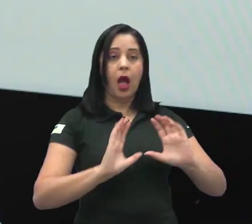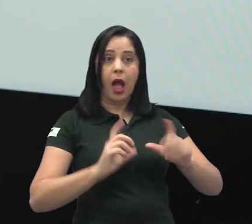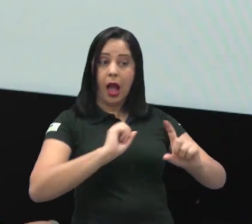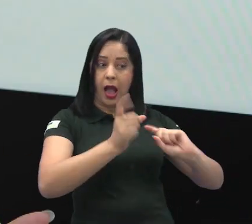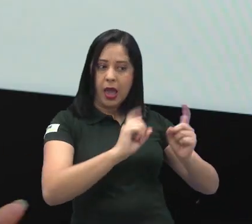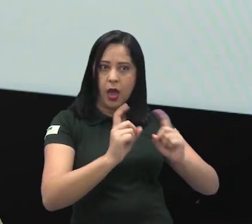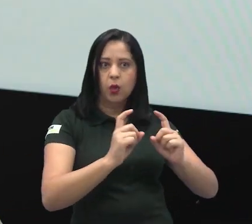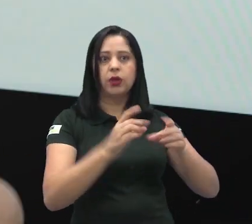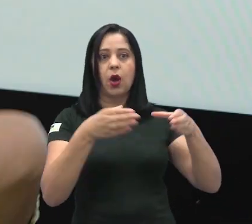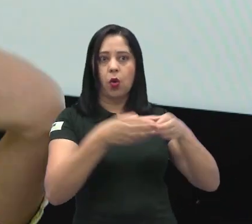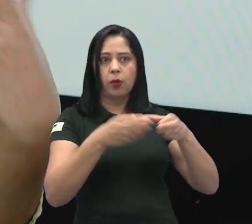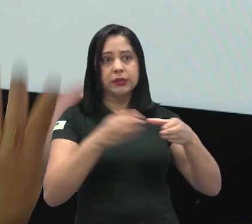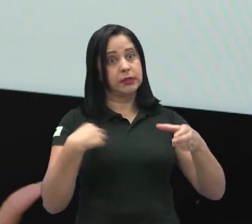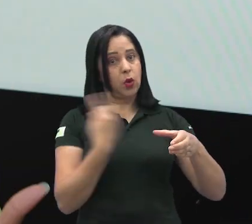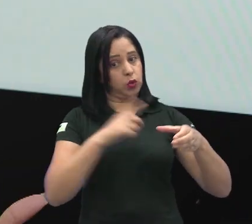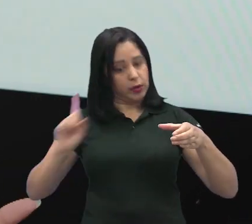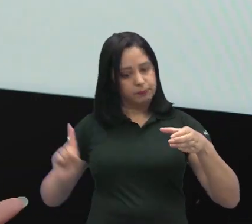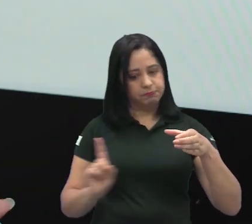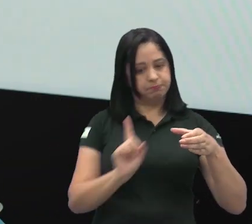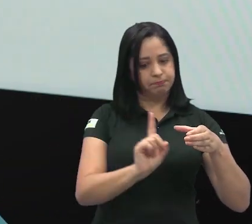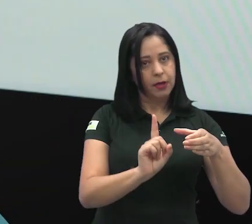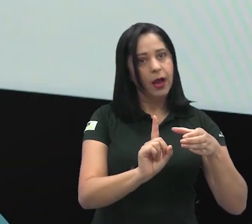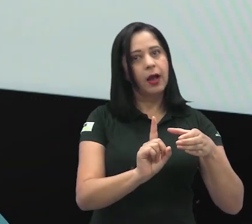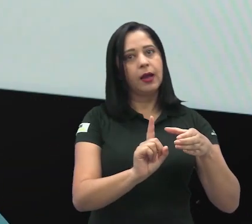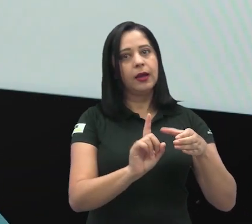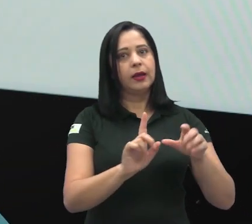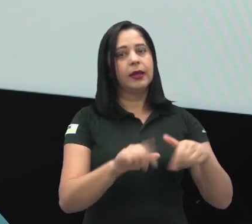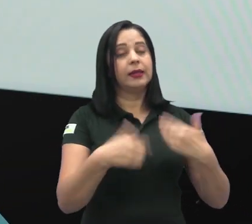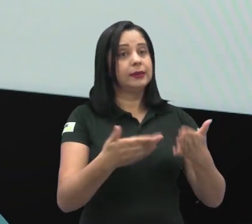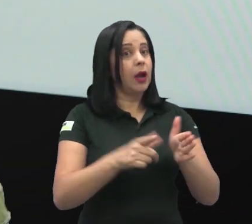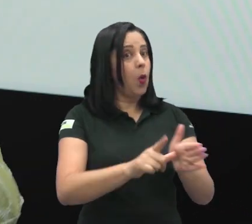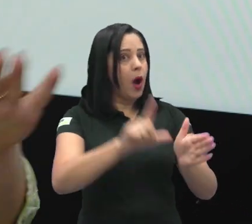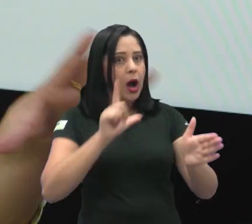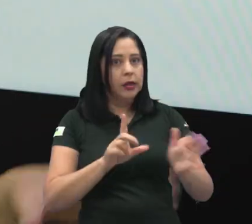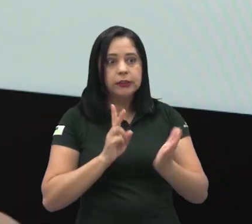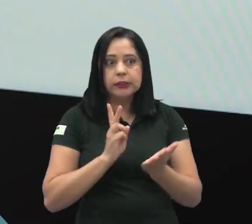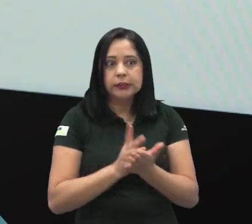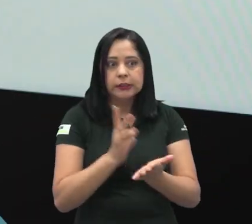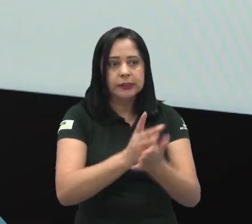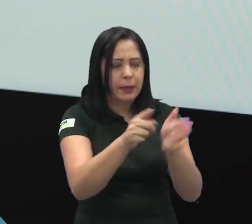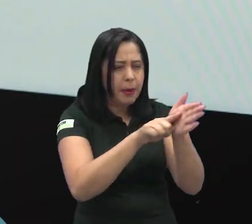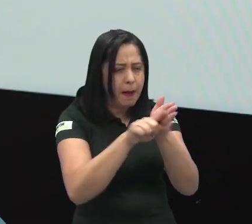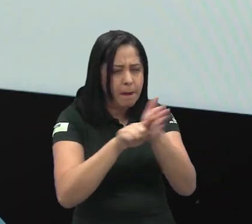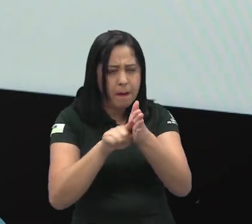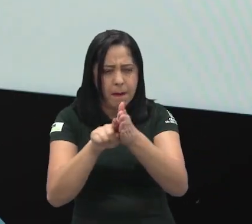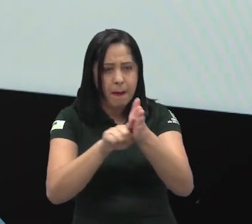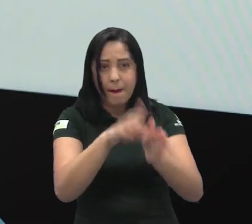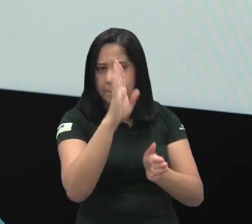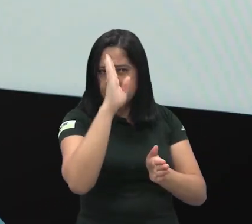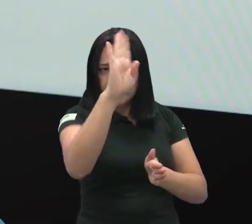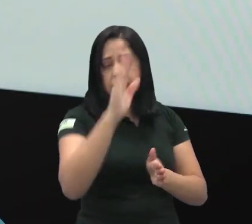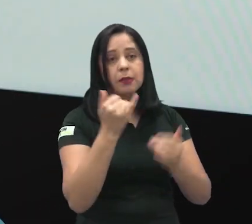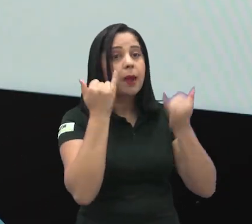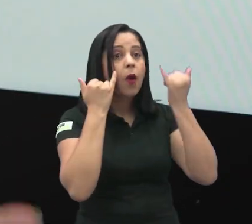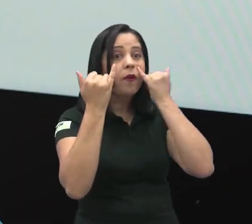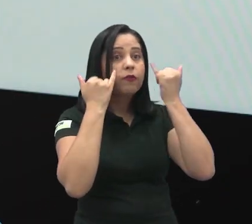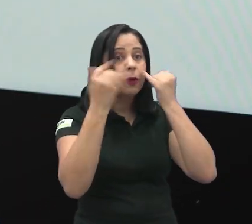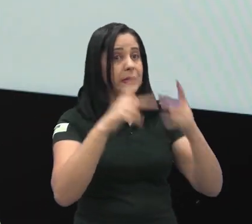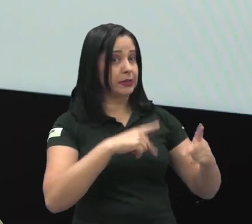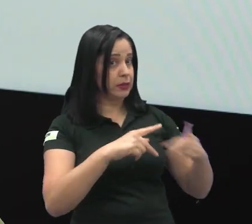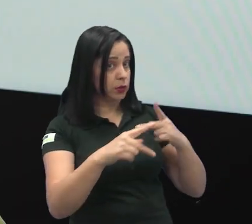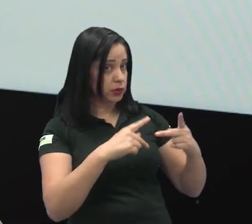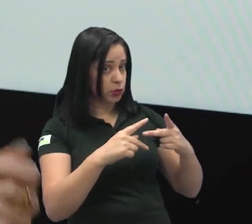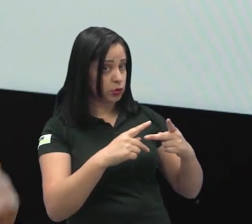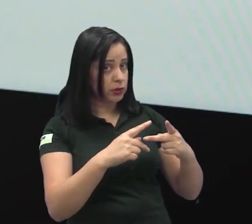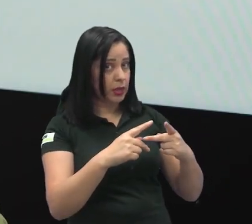frentes parlamentares. Então é todo um preparo feito antes, né, de tudo que aconteceu, das principais notícias de São José também, que a gente informa